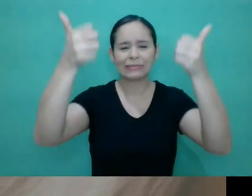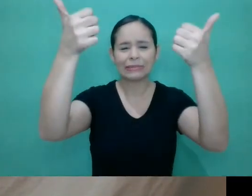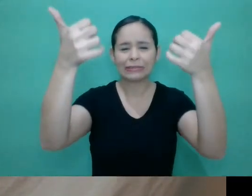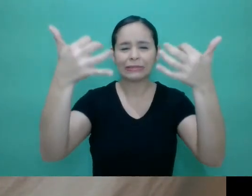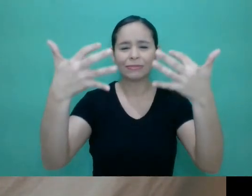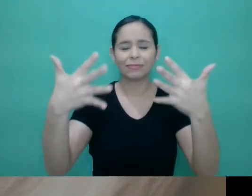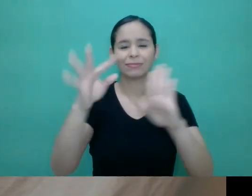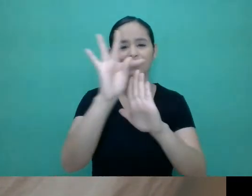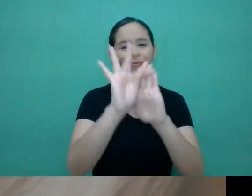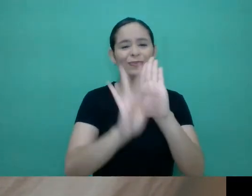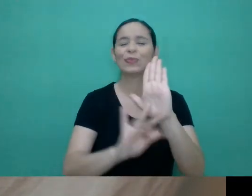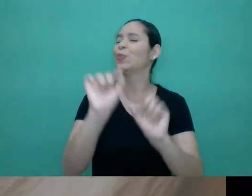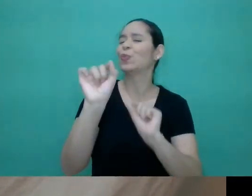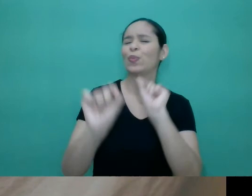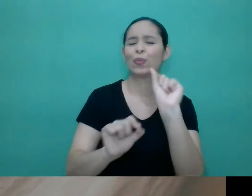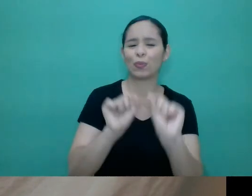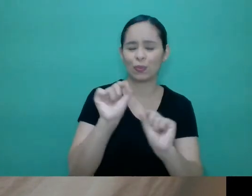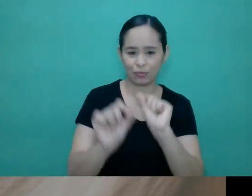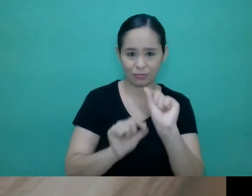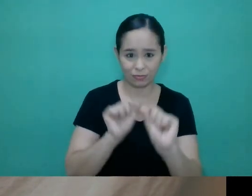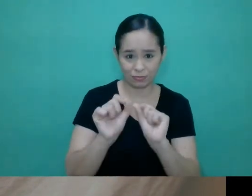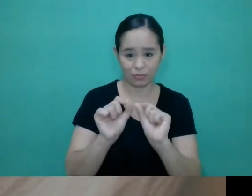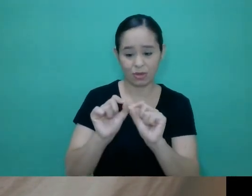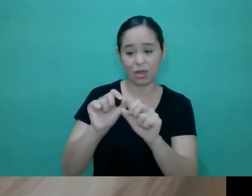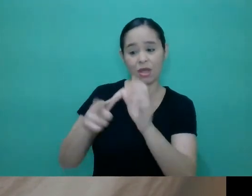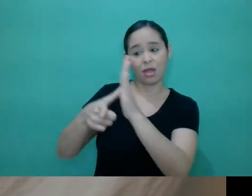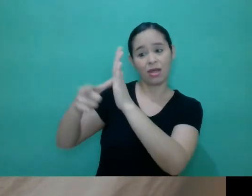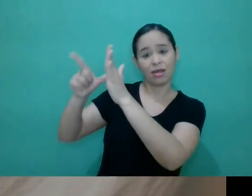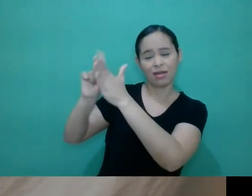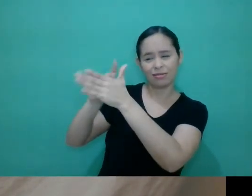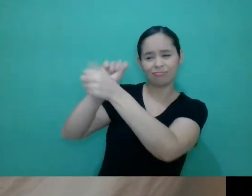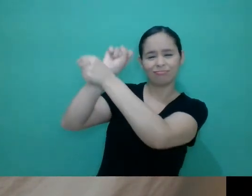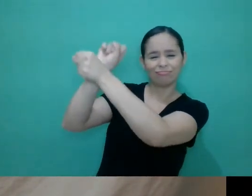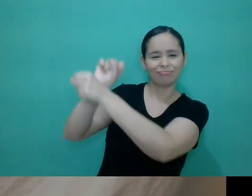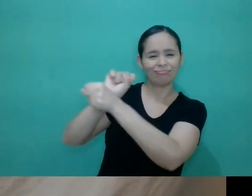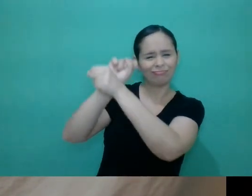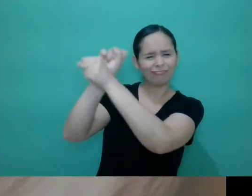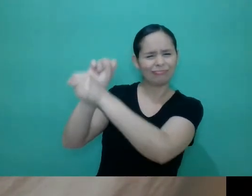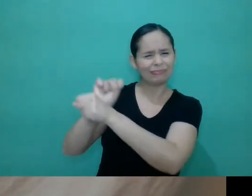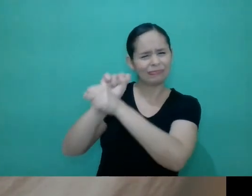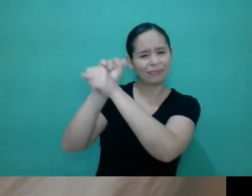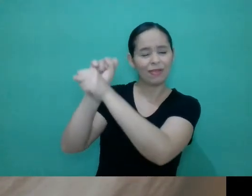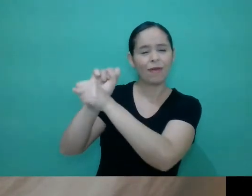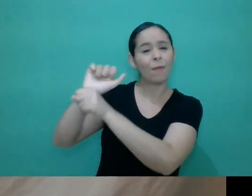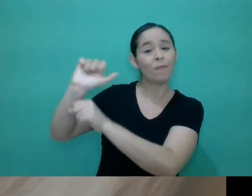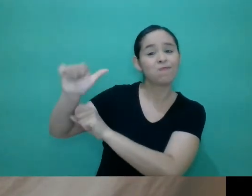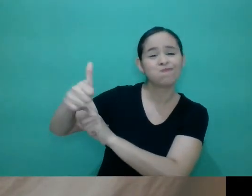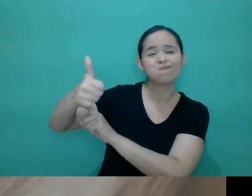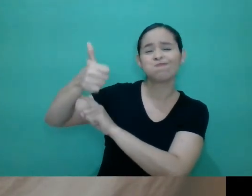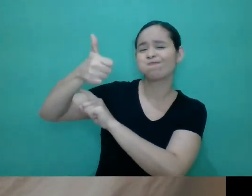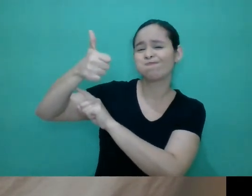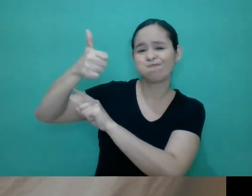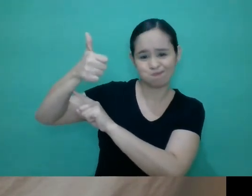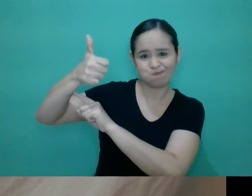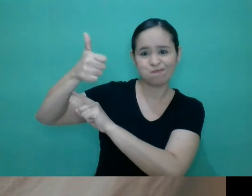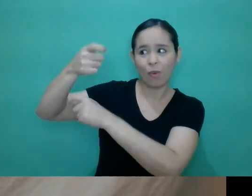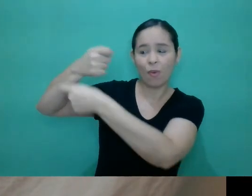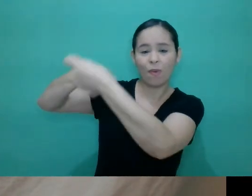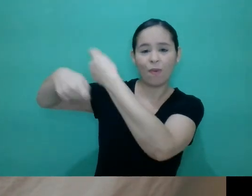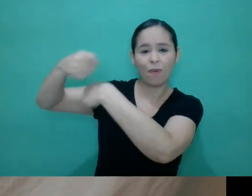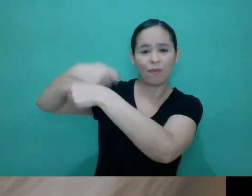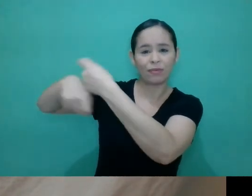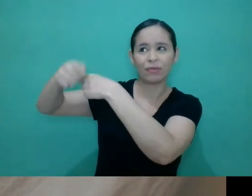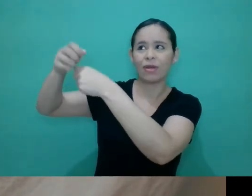desse texto dizendo o seguinte: o tráfico de escravos e a escravidão foram o primeiro sistema econômico organizado em torno